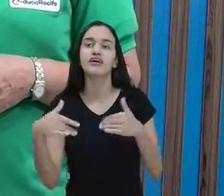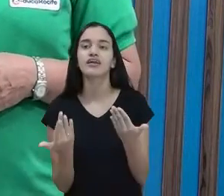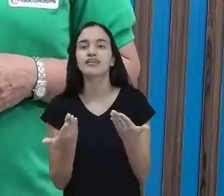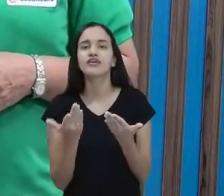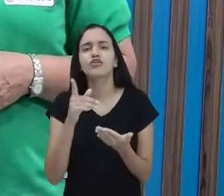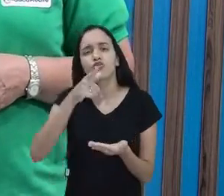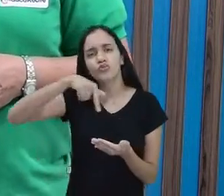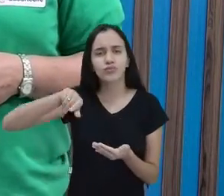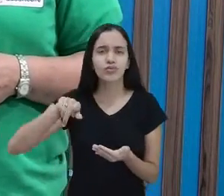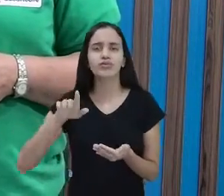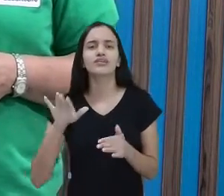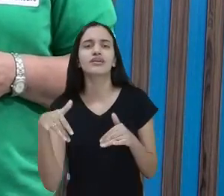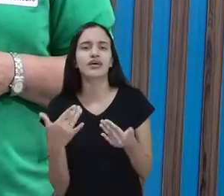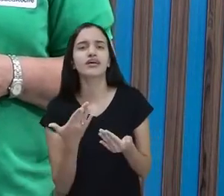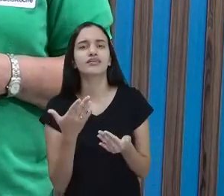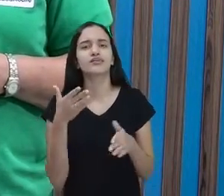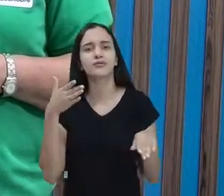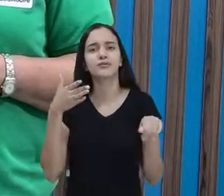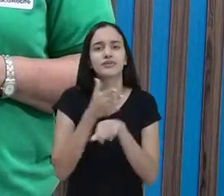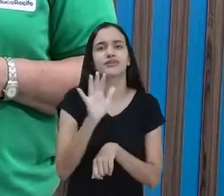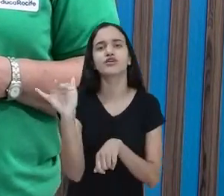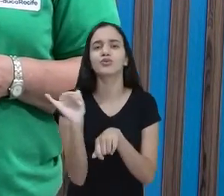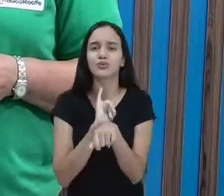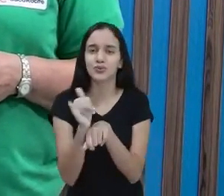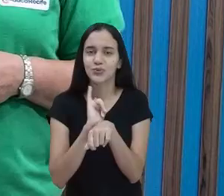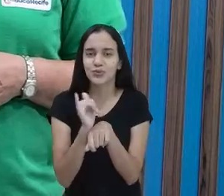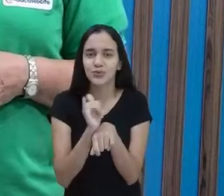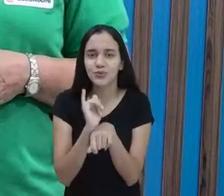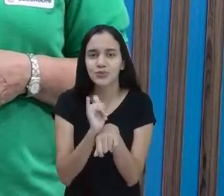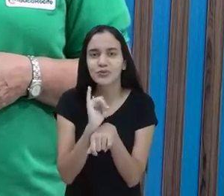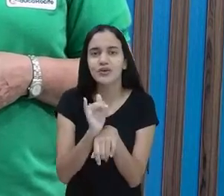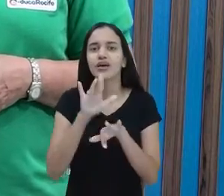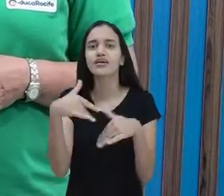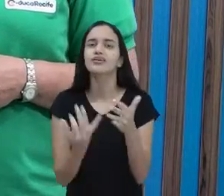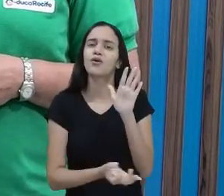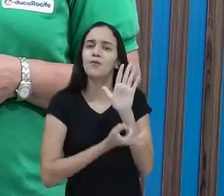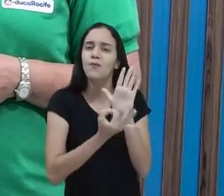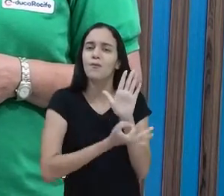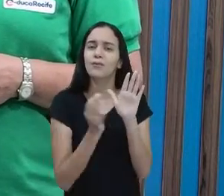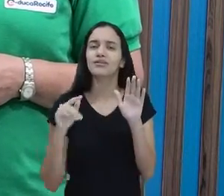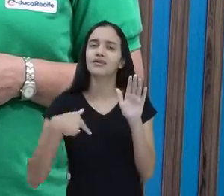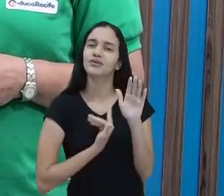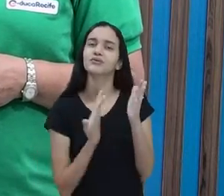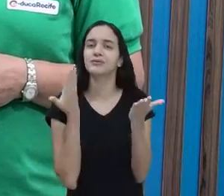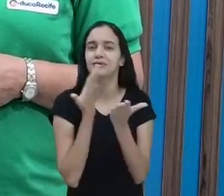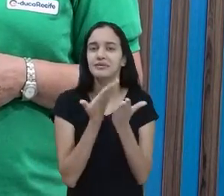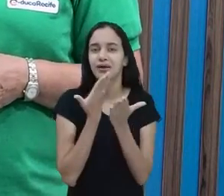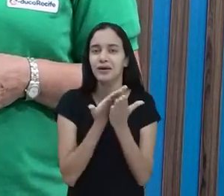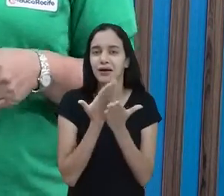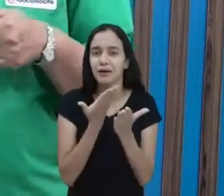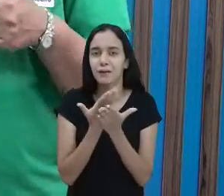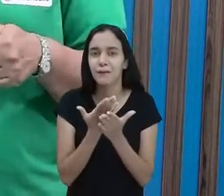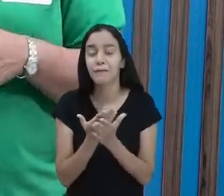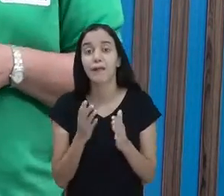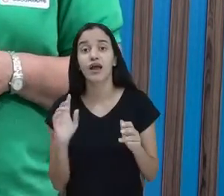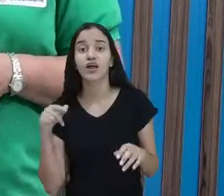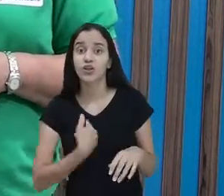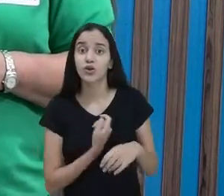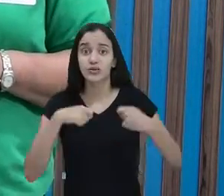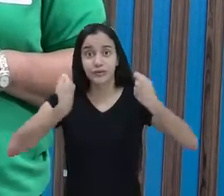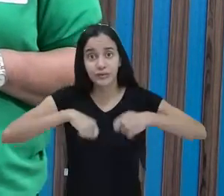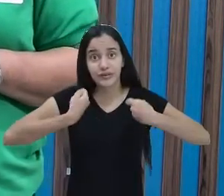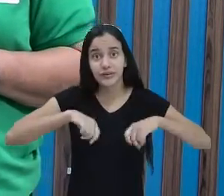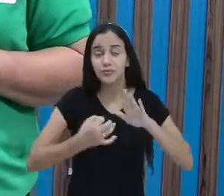E aí, vocês estão lá entrando no YouTube, estão comentando a nossa aula, né? Precisamos